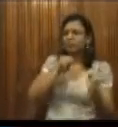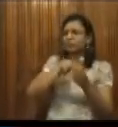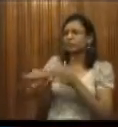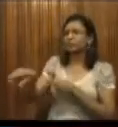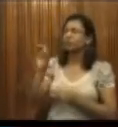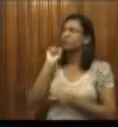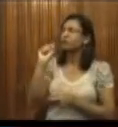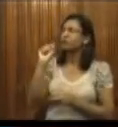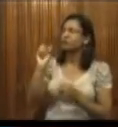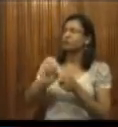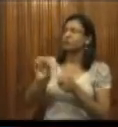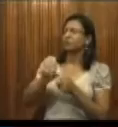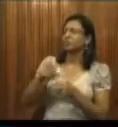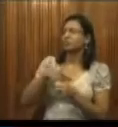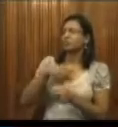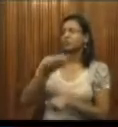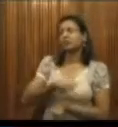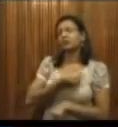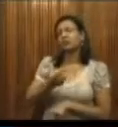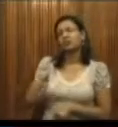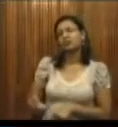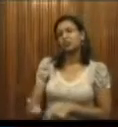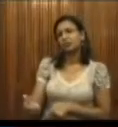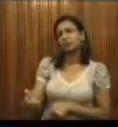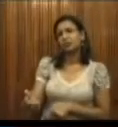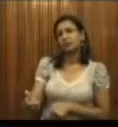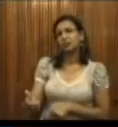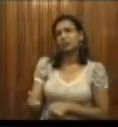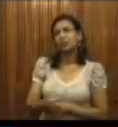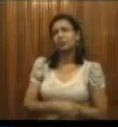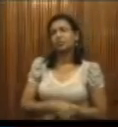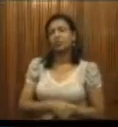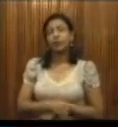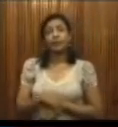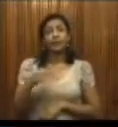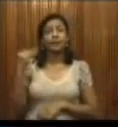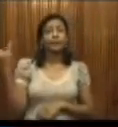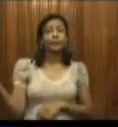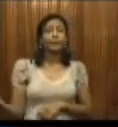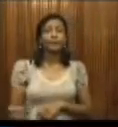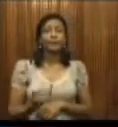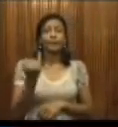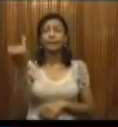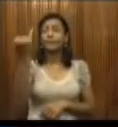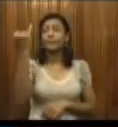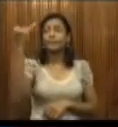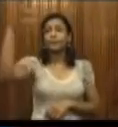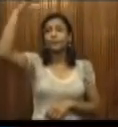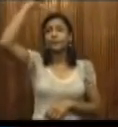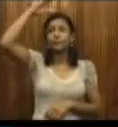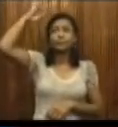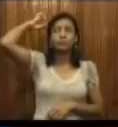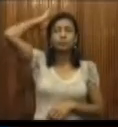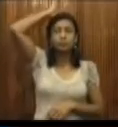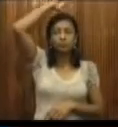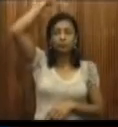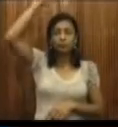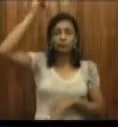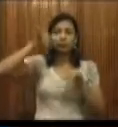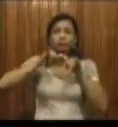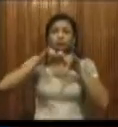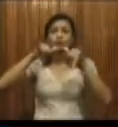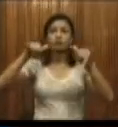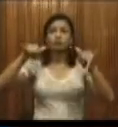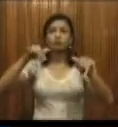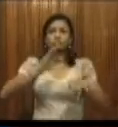queridos, isso daqui é muito importante. É muito importante que o Espírito de Deus fale ao seu coração agora. Se esse homem tivesse